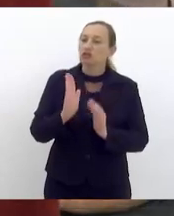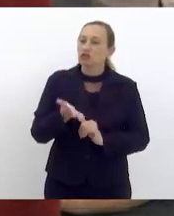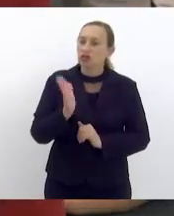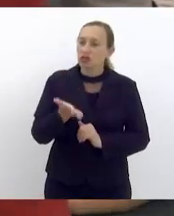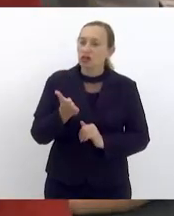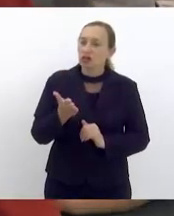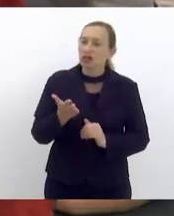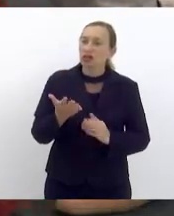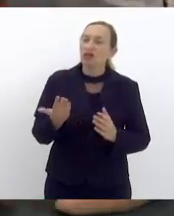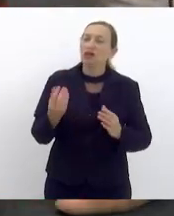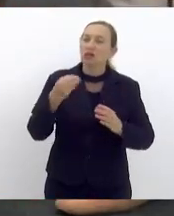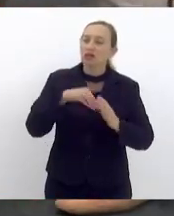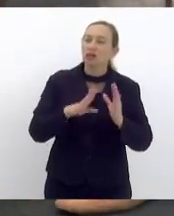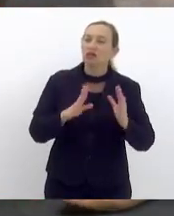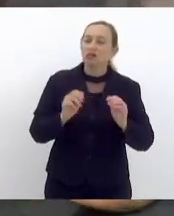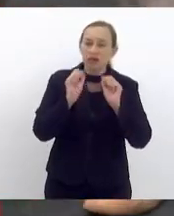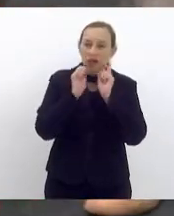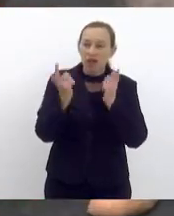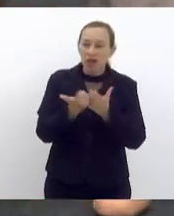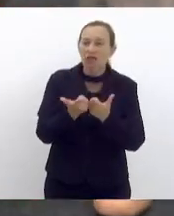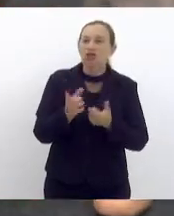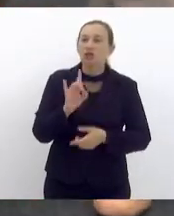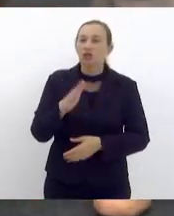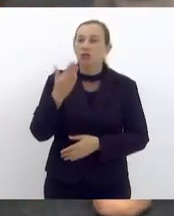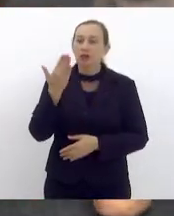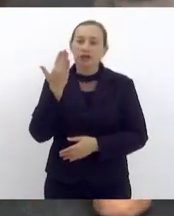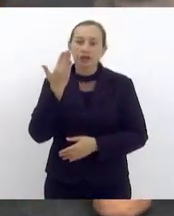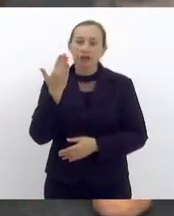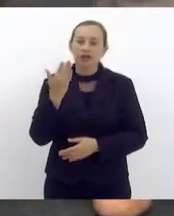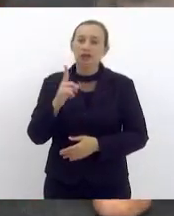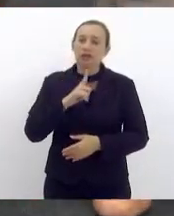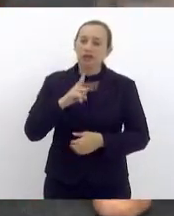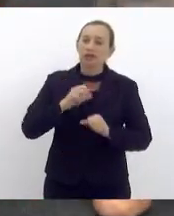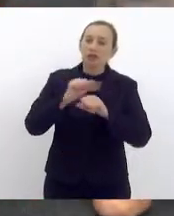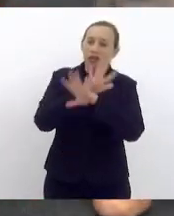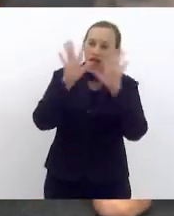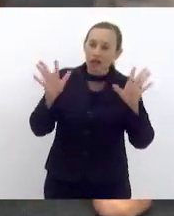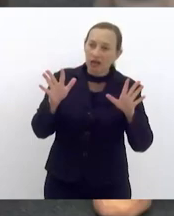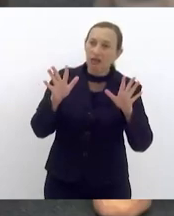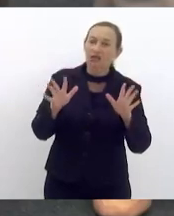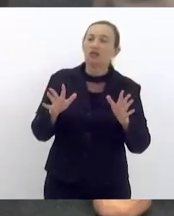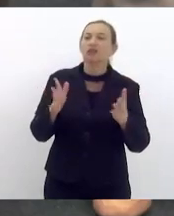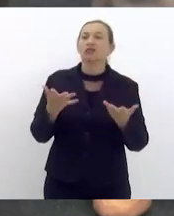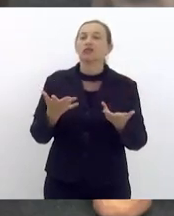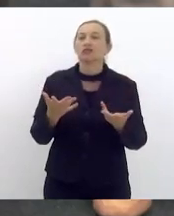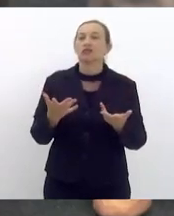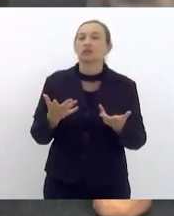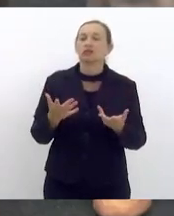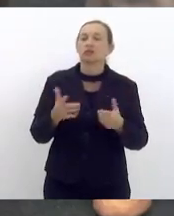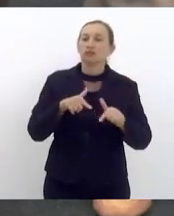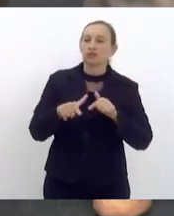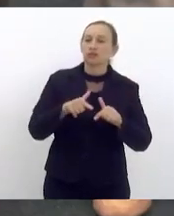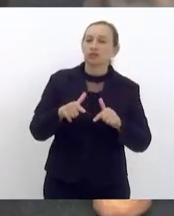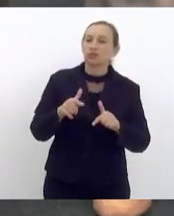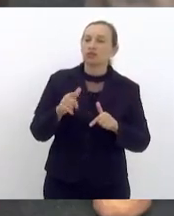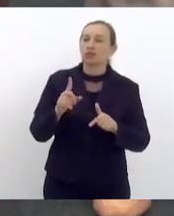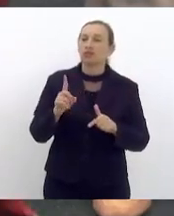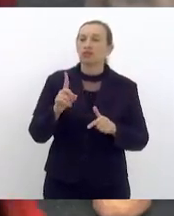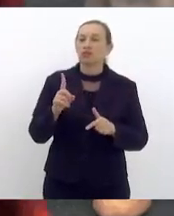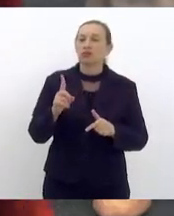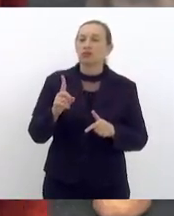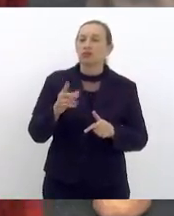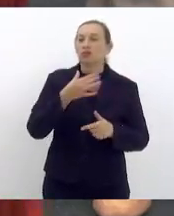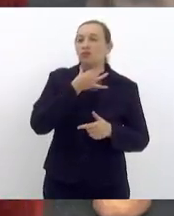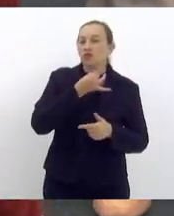tramitando na casa então só para a gente também ter clareza sobre esses ritos para que a gente não crie também uma expectativa